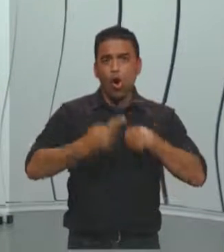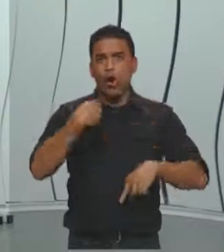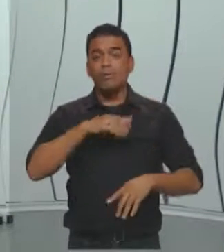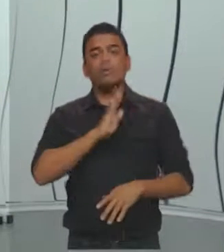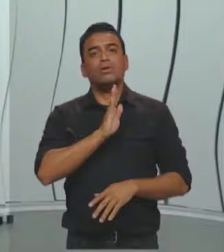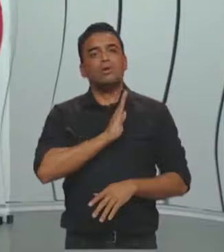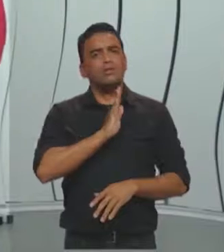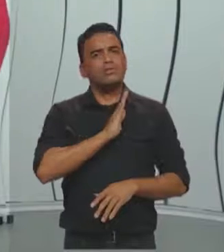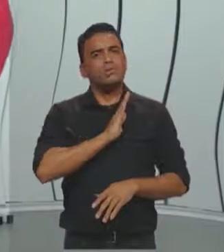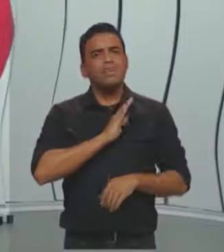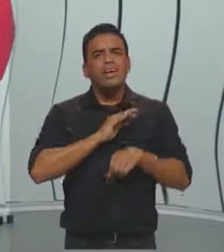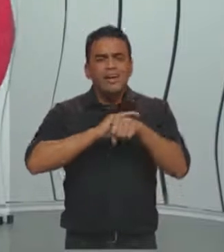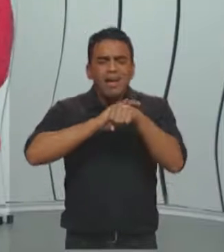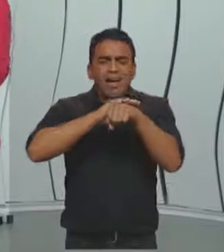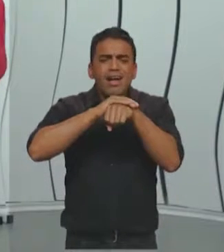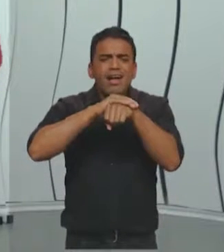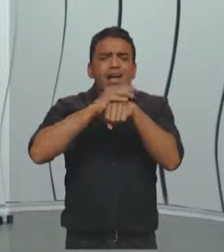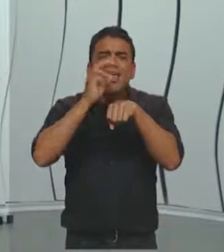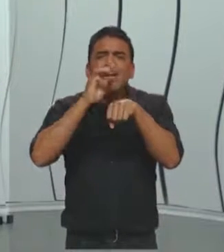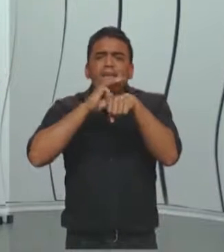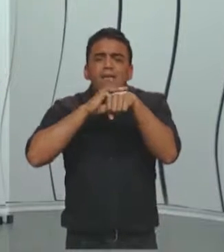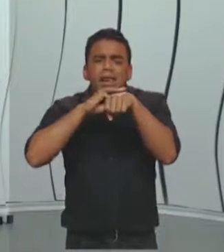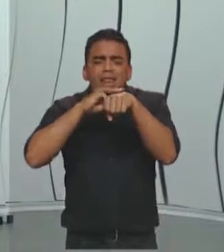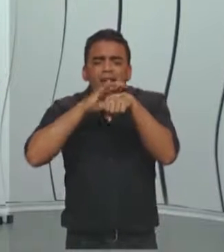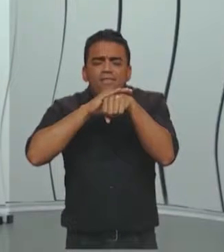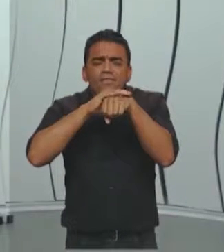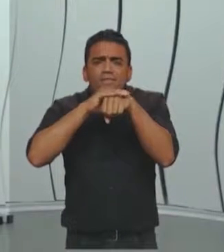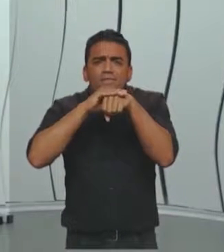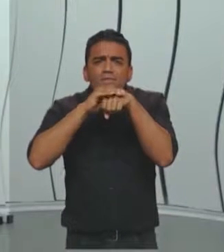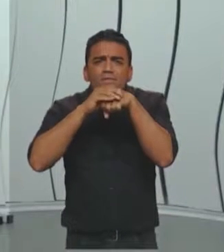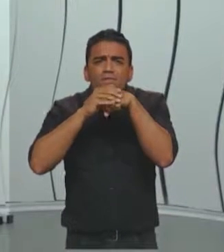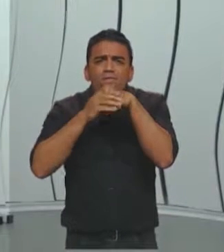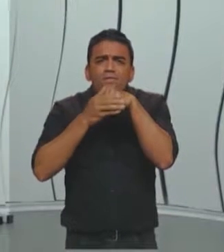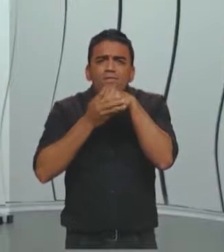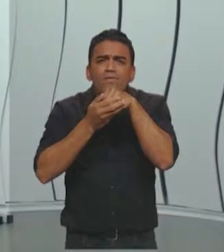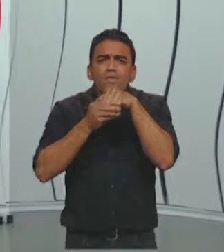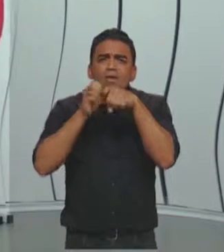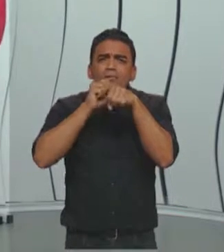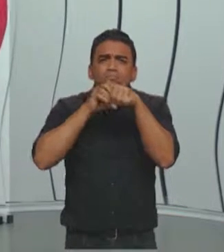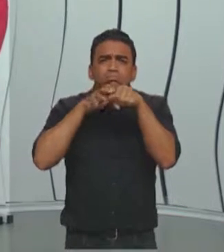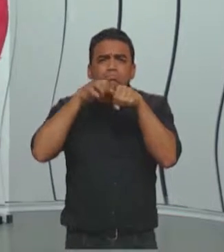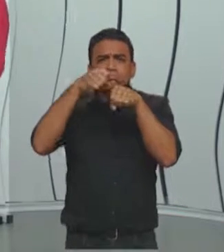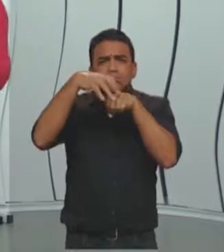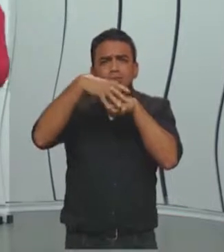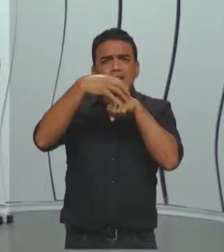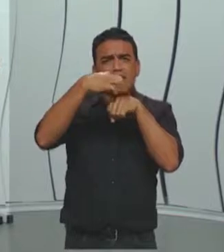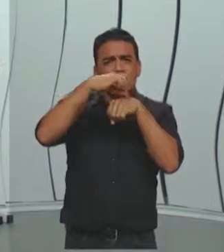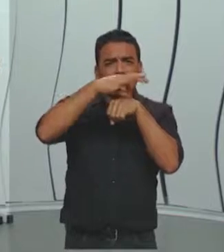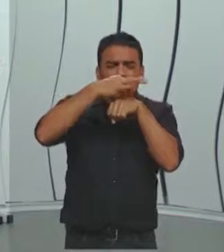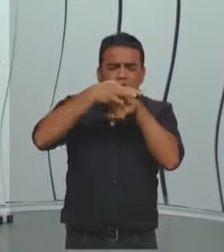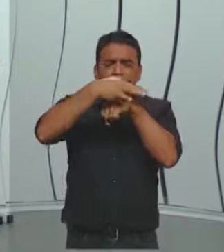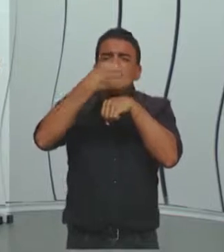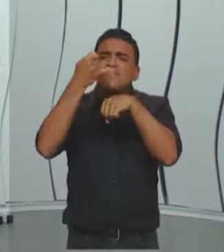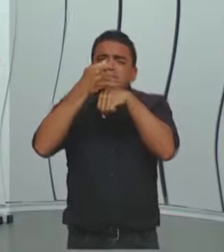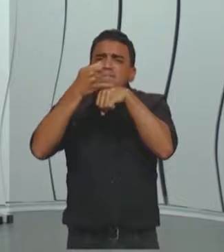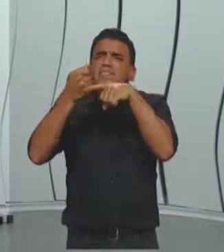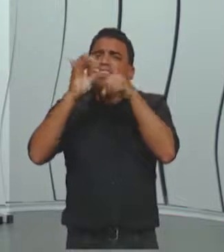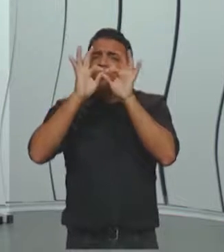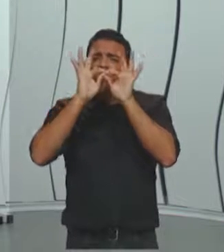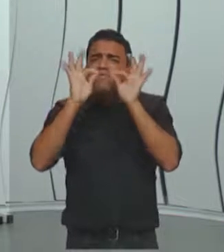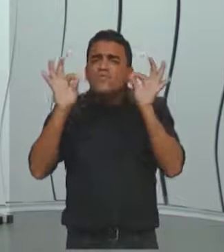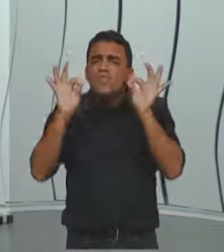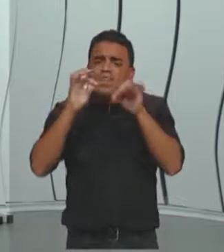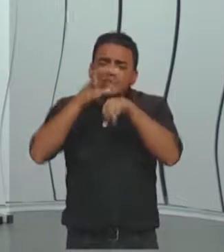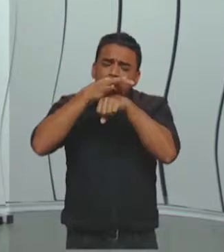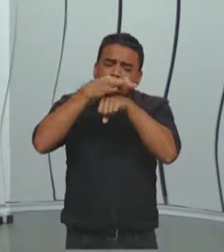coração, ele tem uma película, ele é todo irrigado, ele tem, por vasos sanguíneos também, ele tem